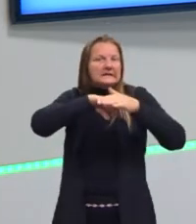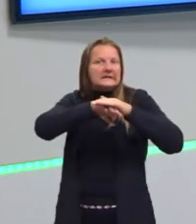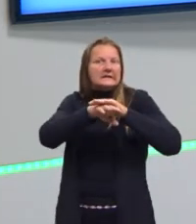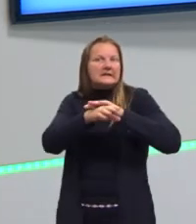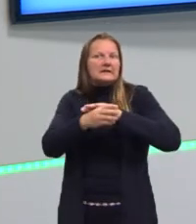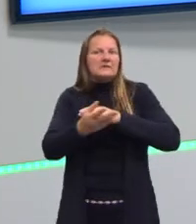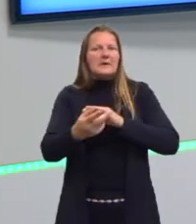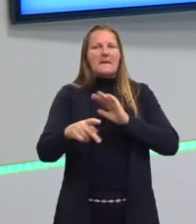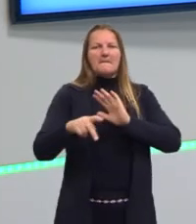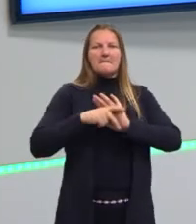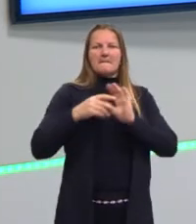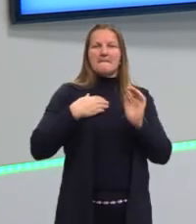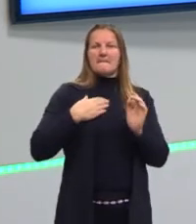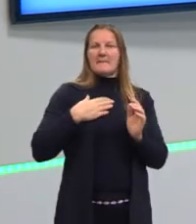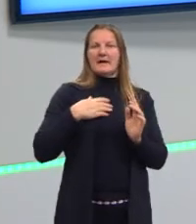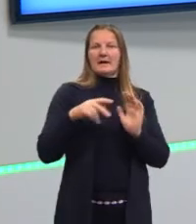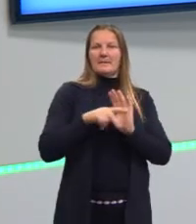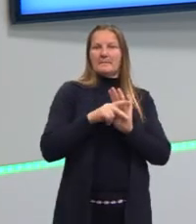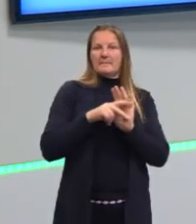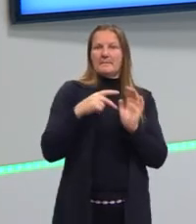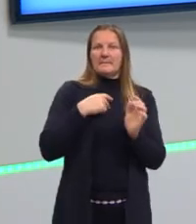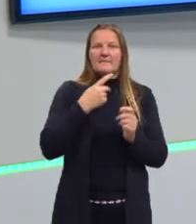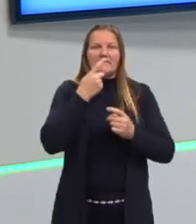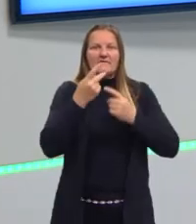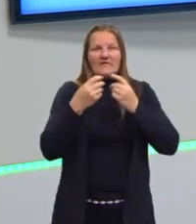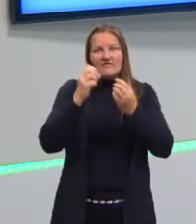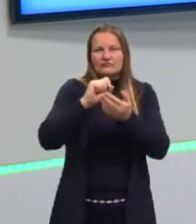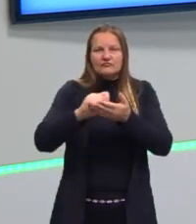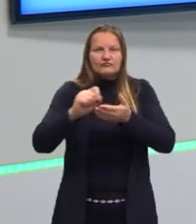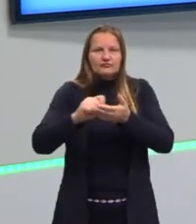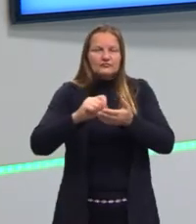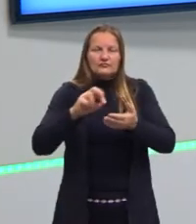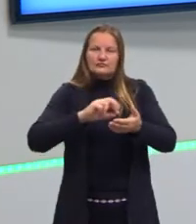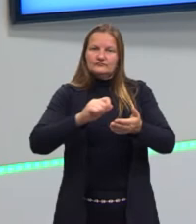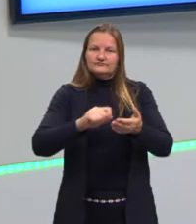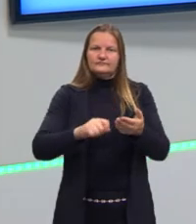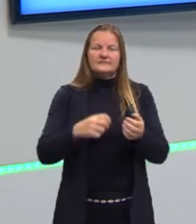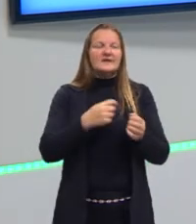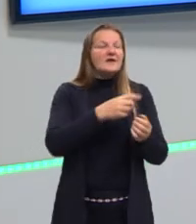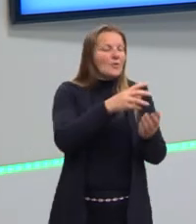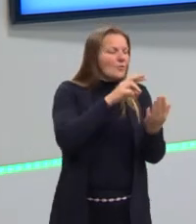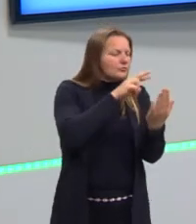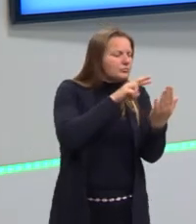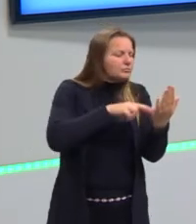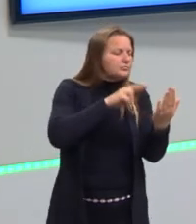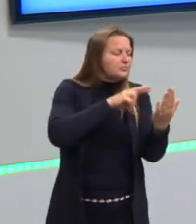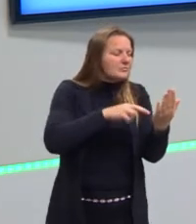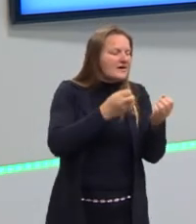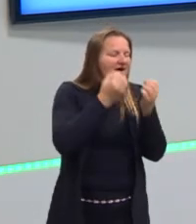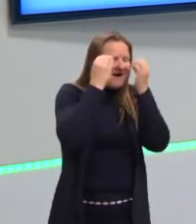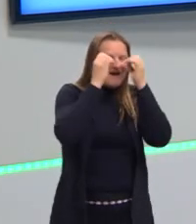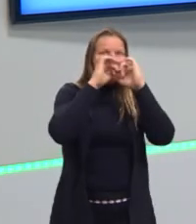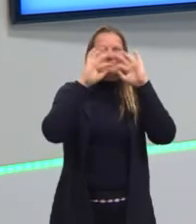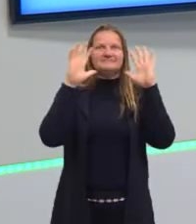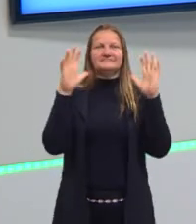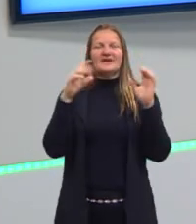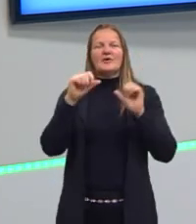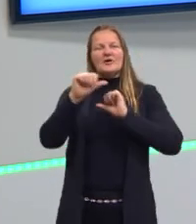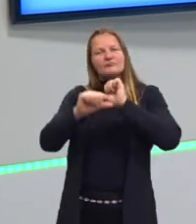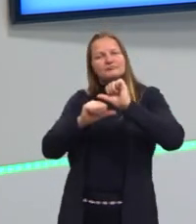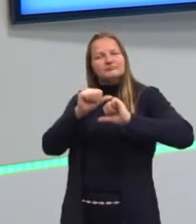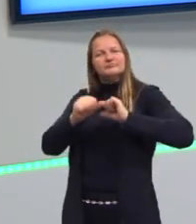as minhas palavras é diferente quando eu entendo o que está sendo dito ali tá Beleza tem